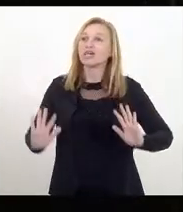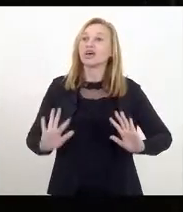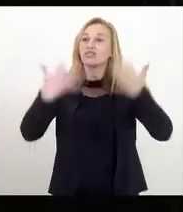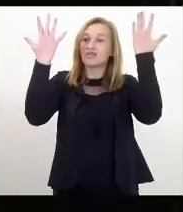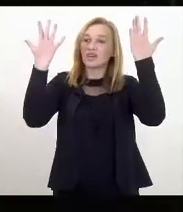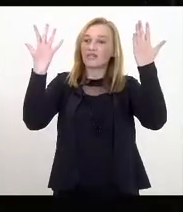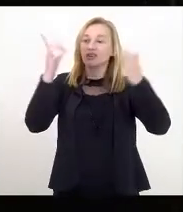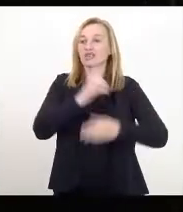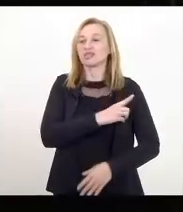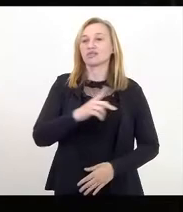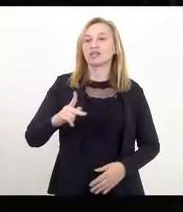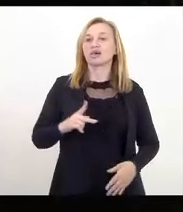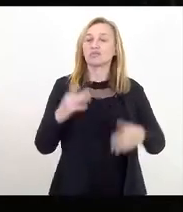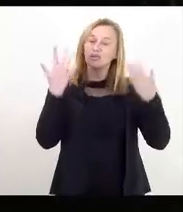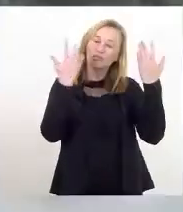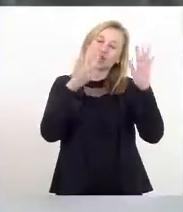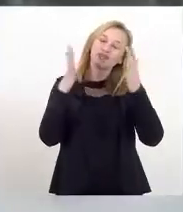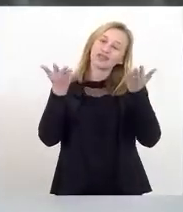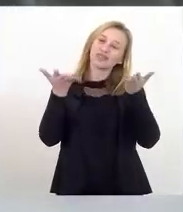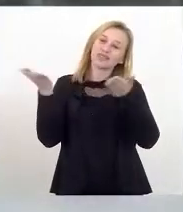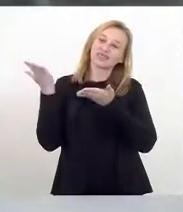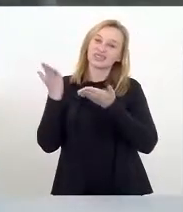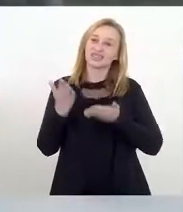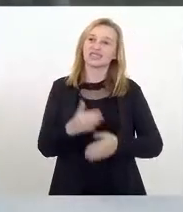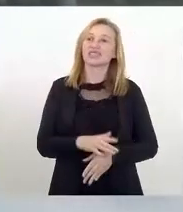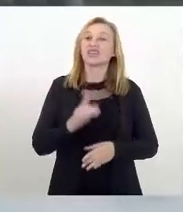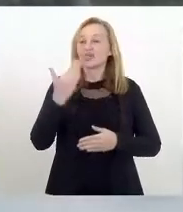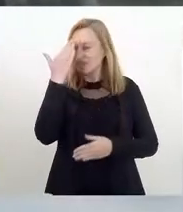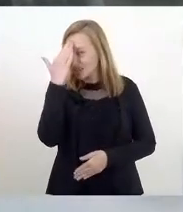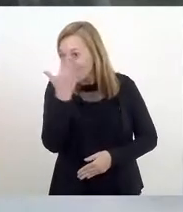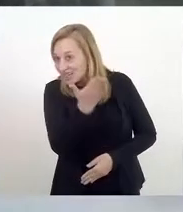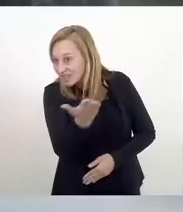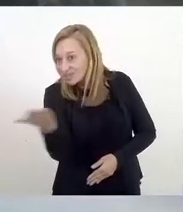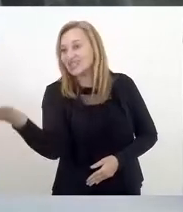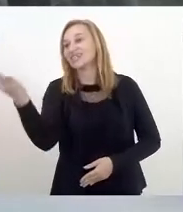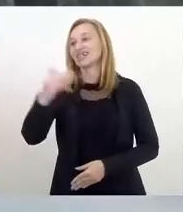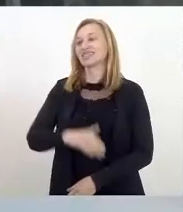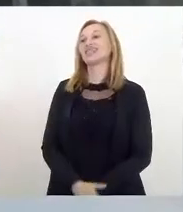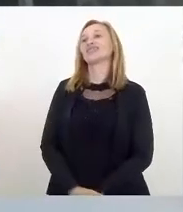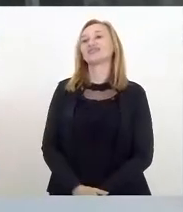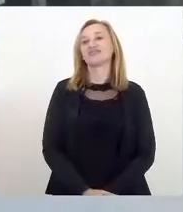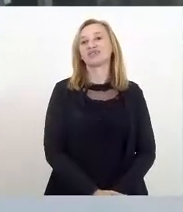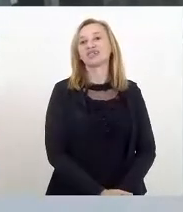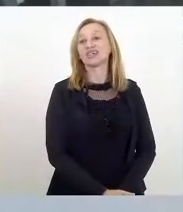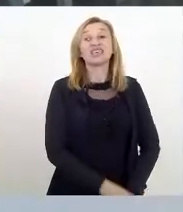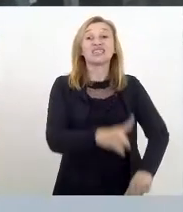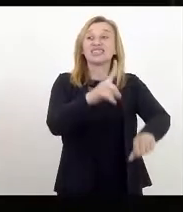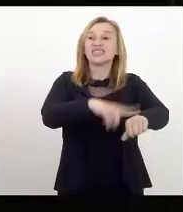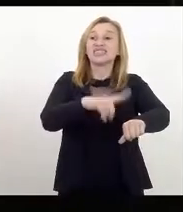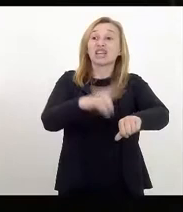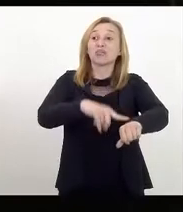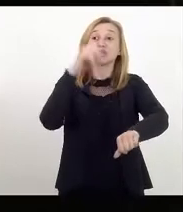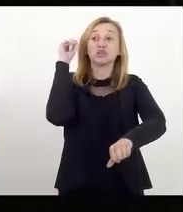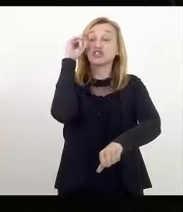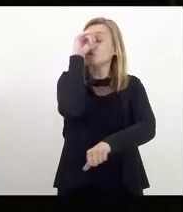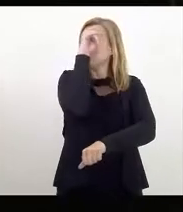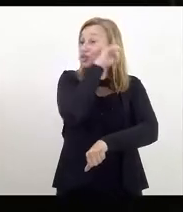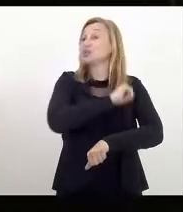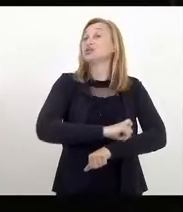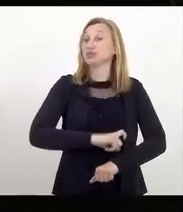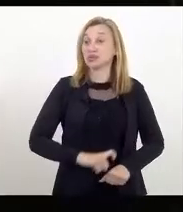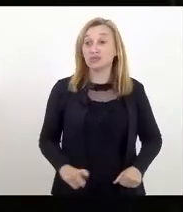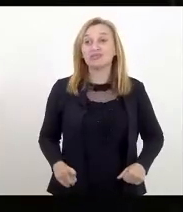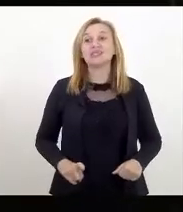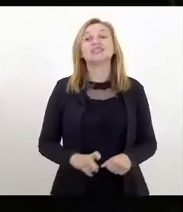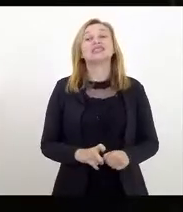Defensoria Pública e obrigada a vocês nesse tempo tão difícil que a